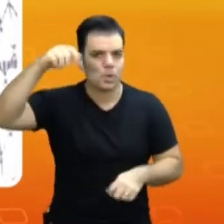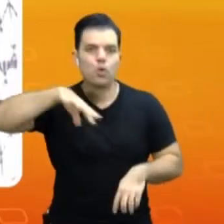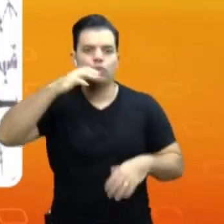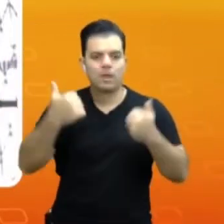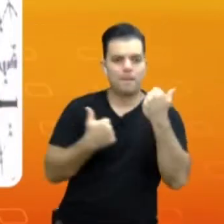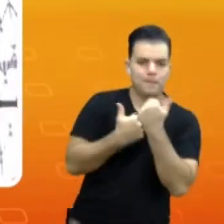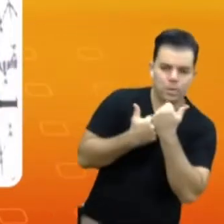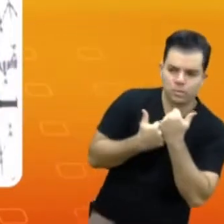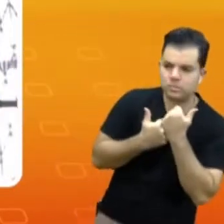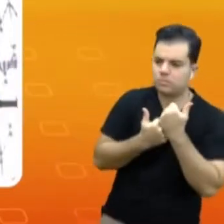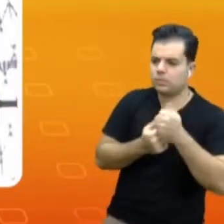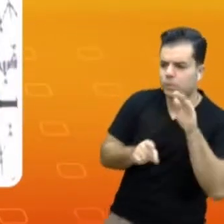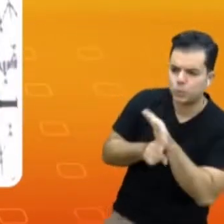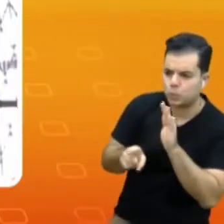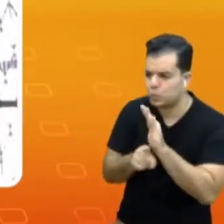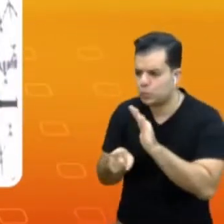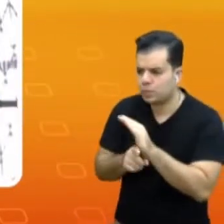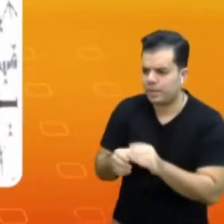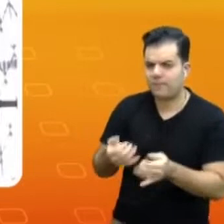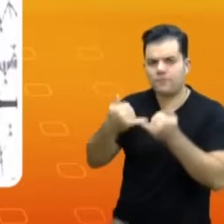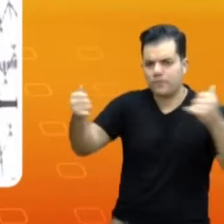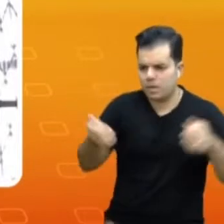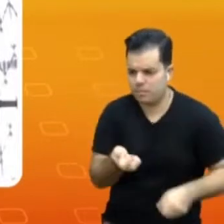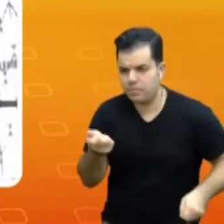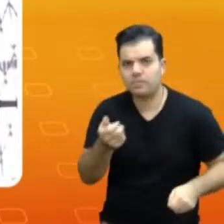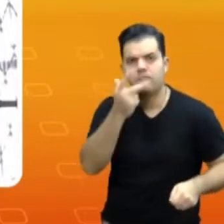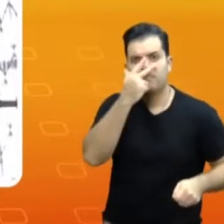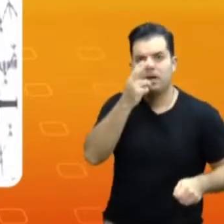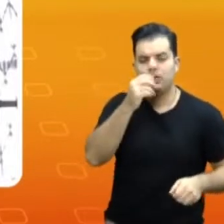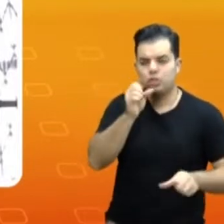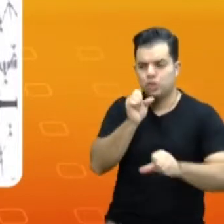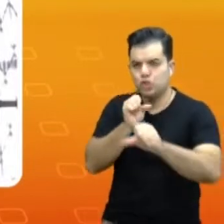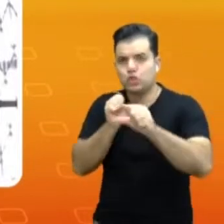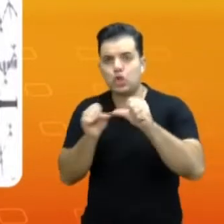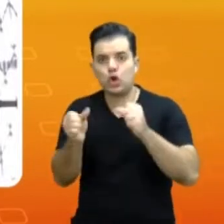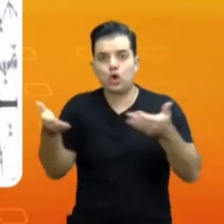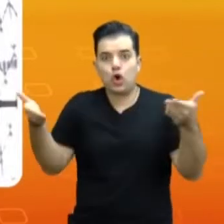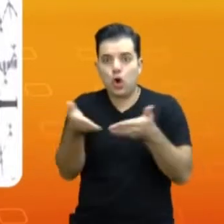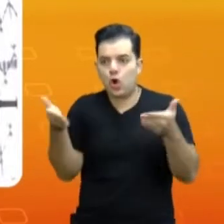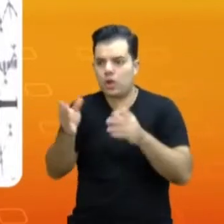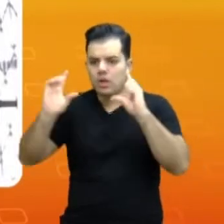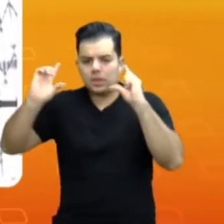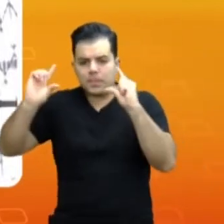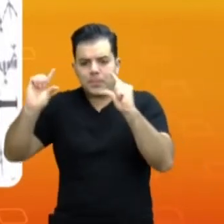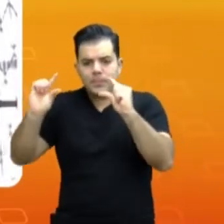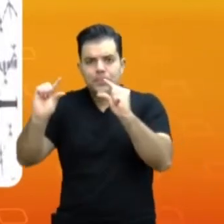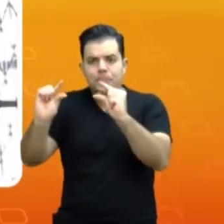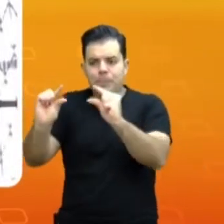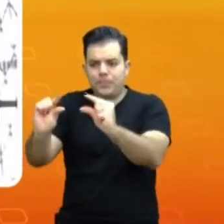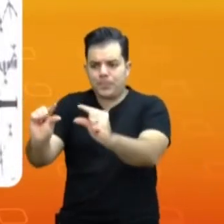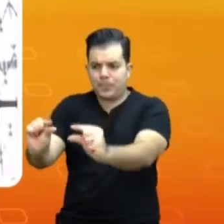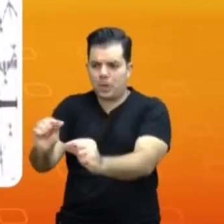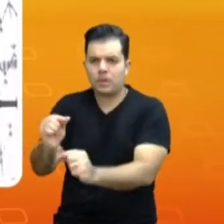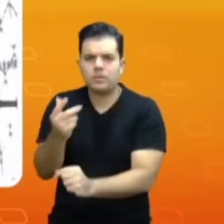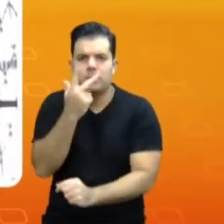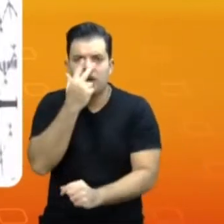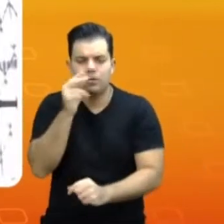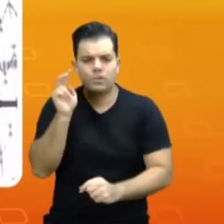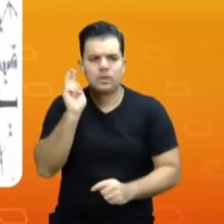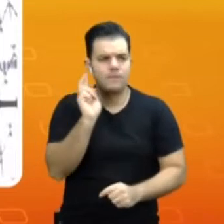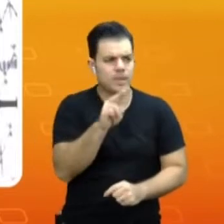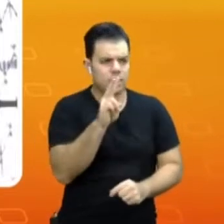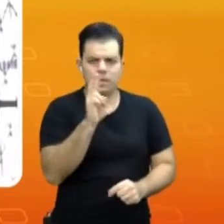outro apoio. Dessa vez não, dessa vez parece que a coisa foi ficando bem mais reduzida, né? Como é que foi esse impacto para você,